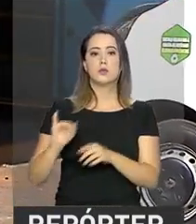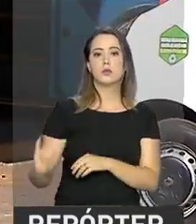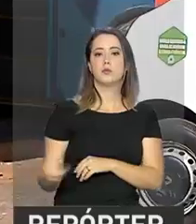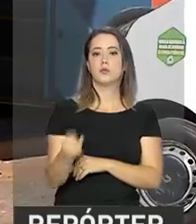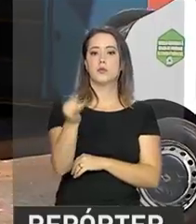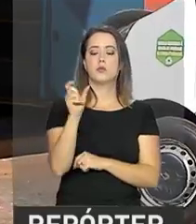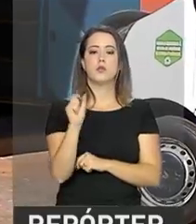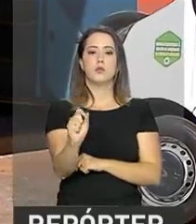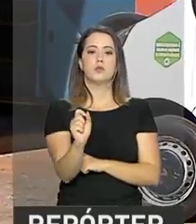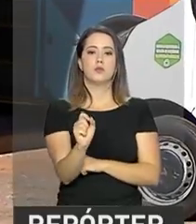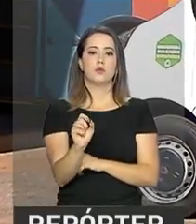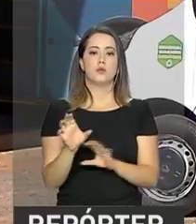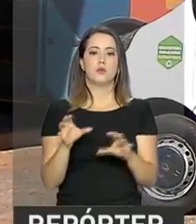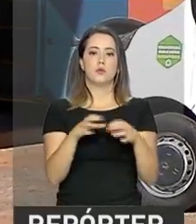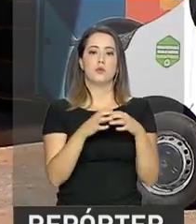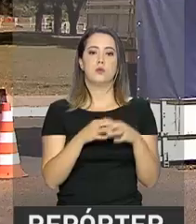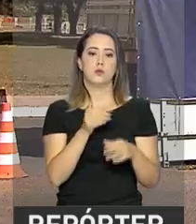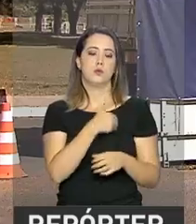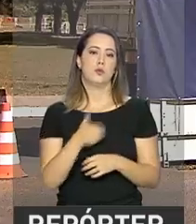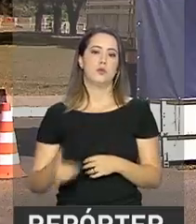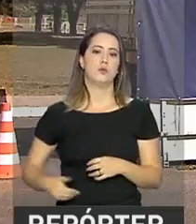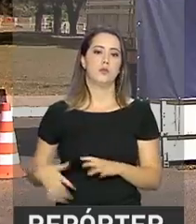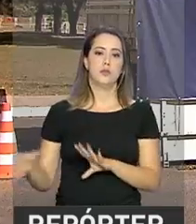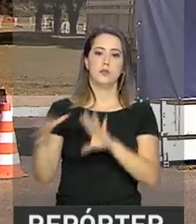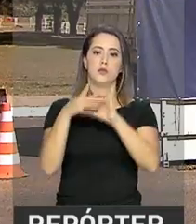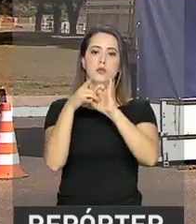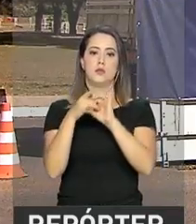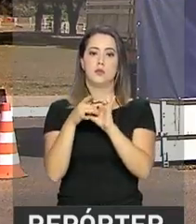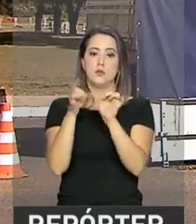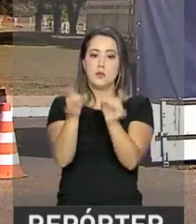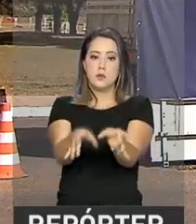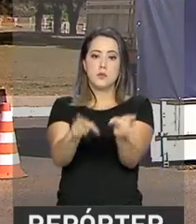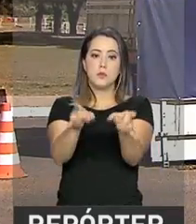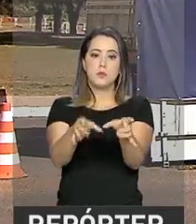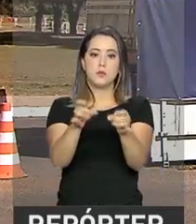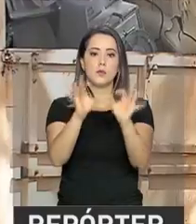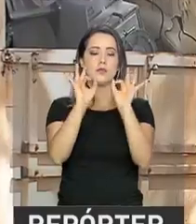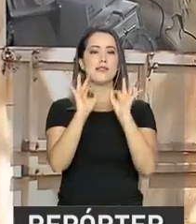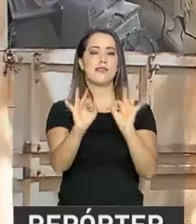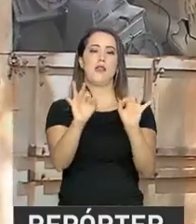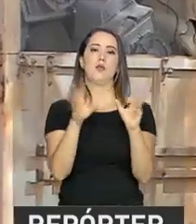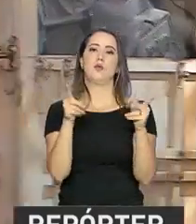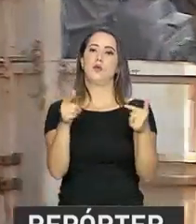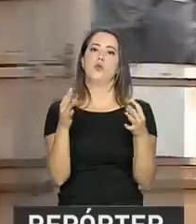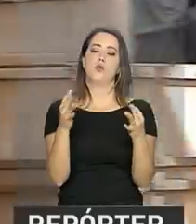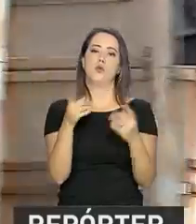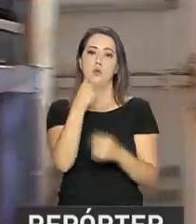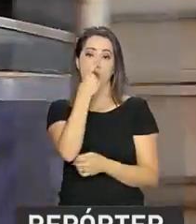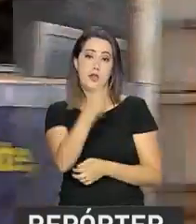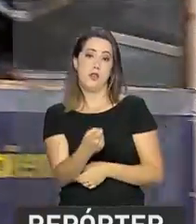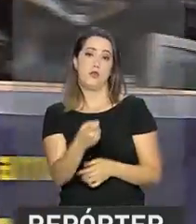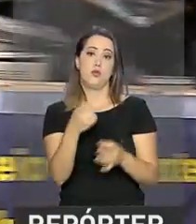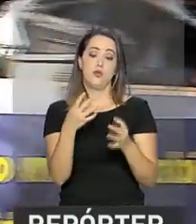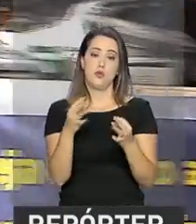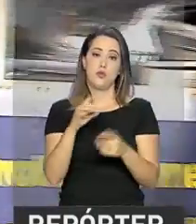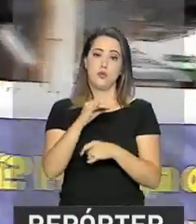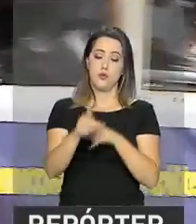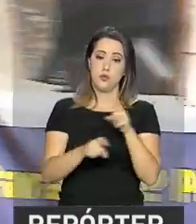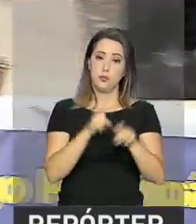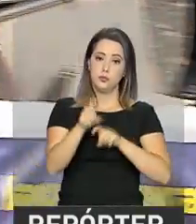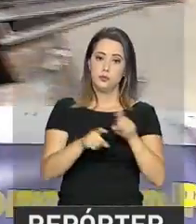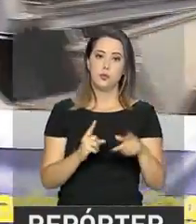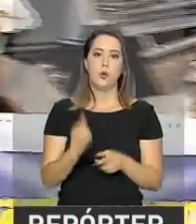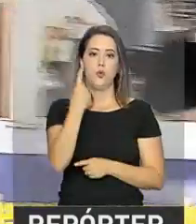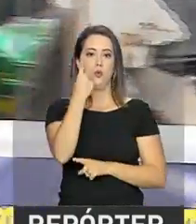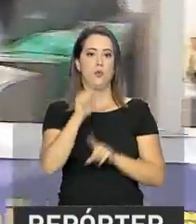na qual os órgãos públicos se uniram para descartar corretamente todo o lixo eletrônico em pouco mais de um